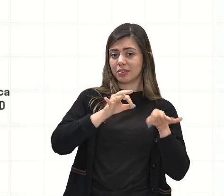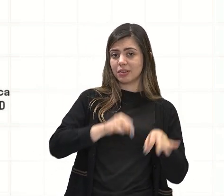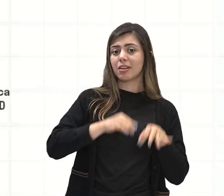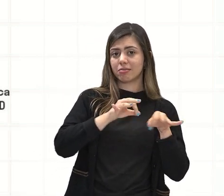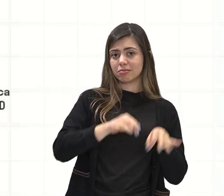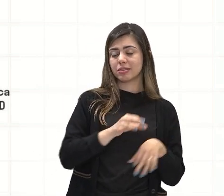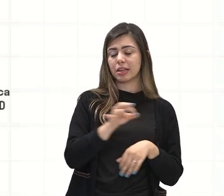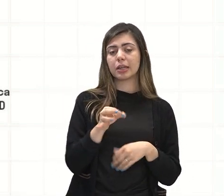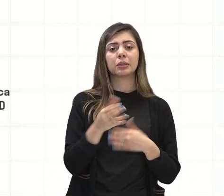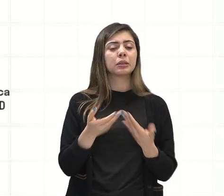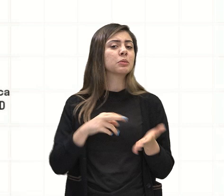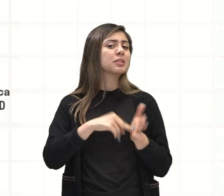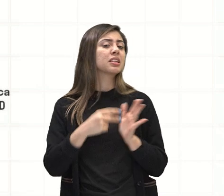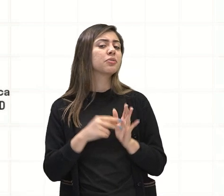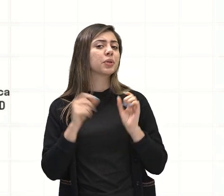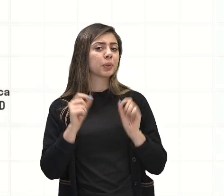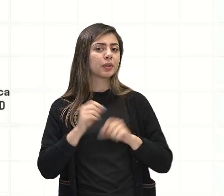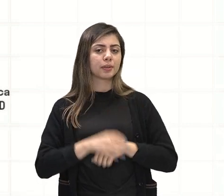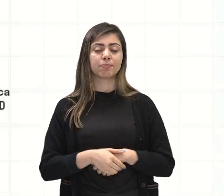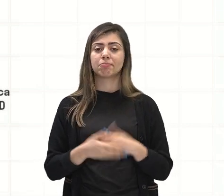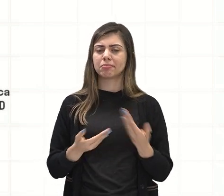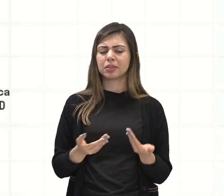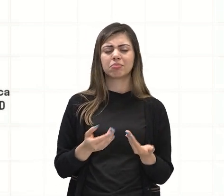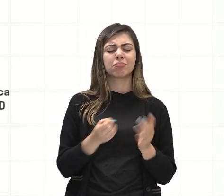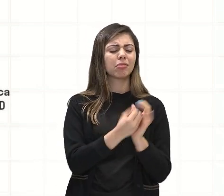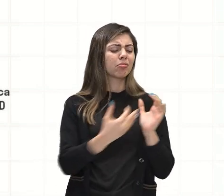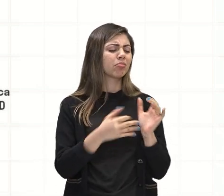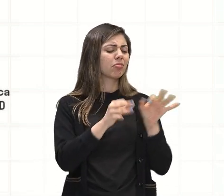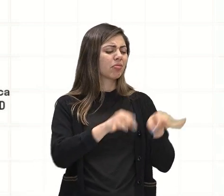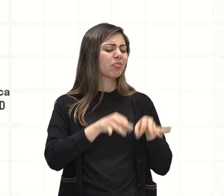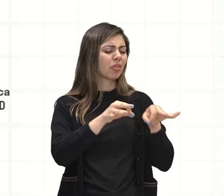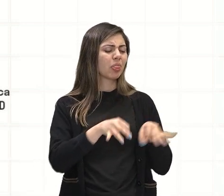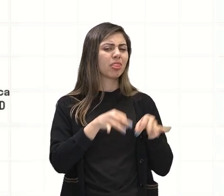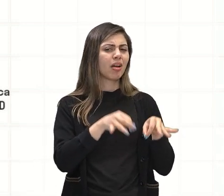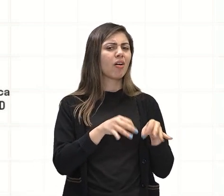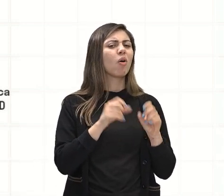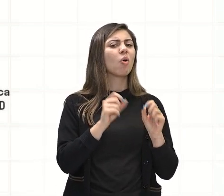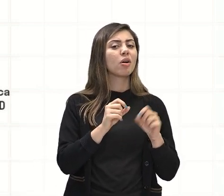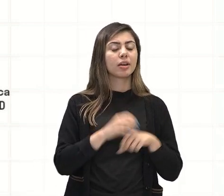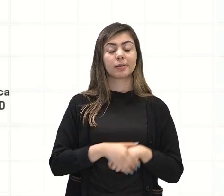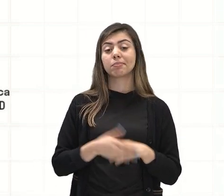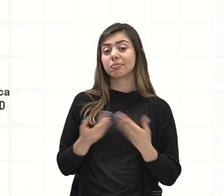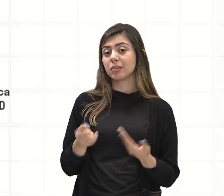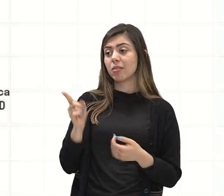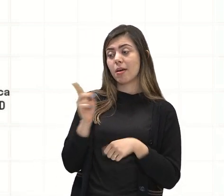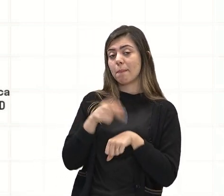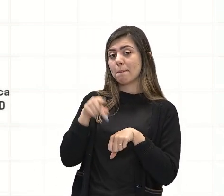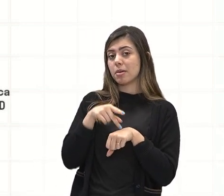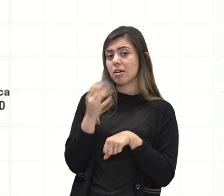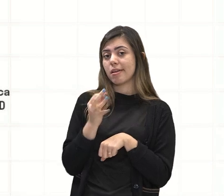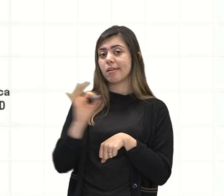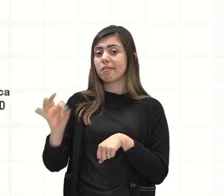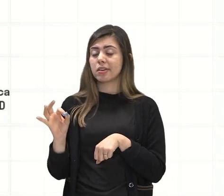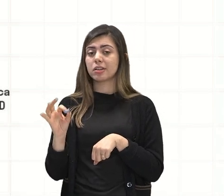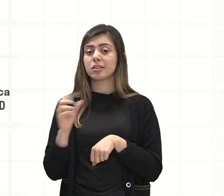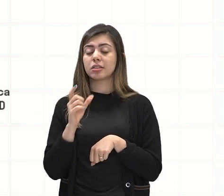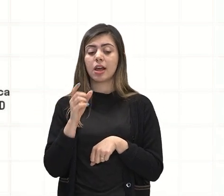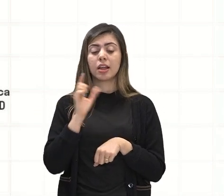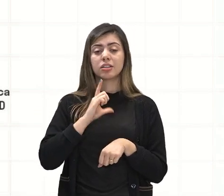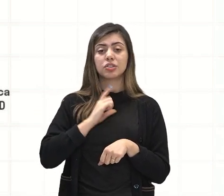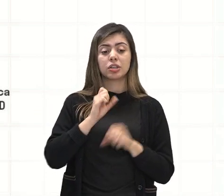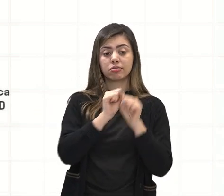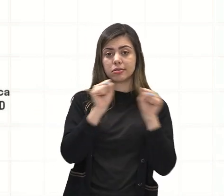que isso quer dizer? Características feudais. Quer dizer que a França ainda vivia uma